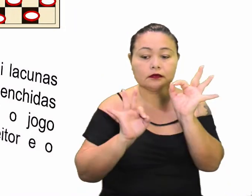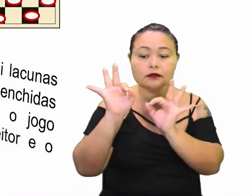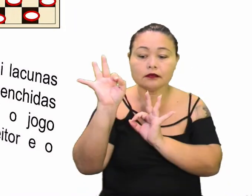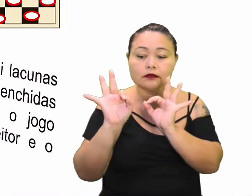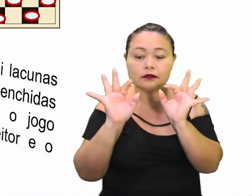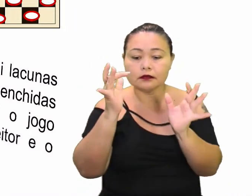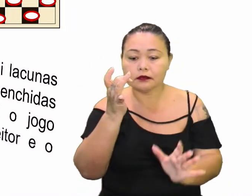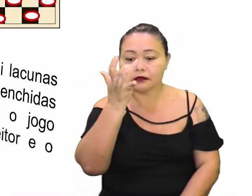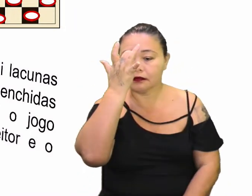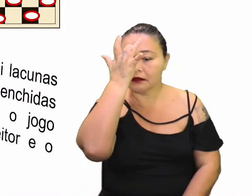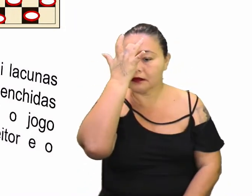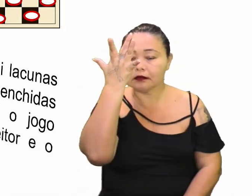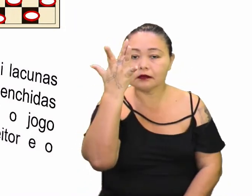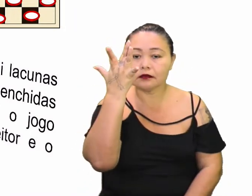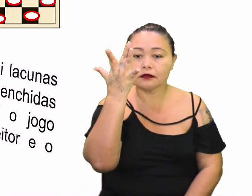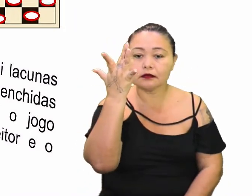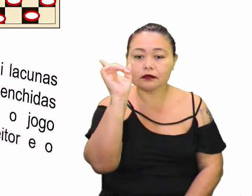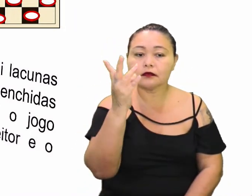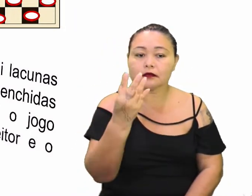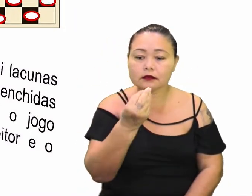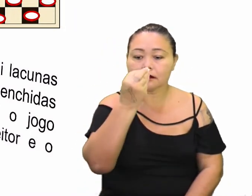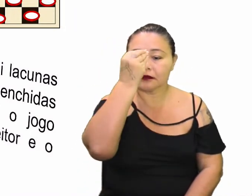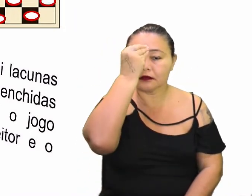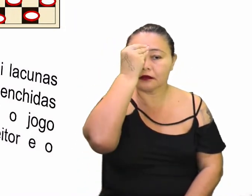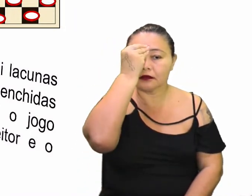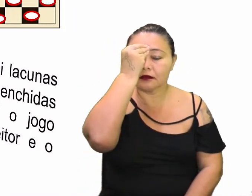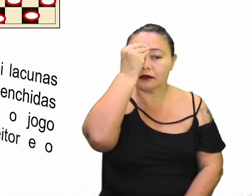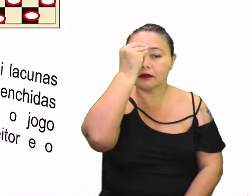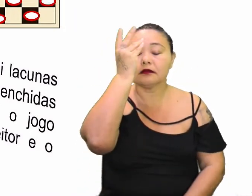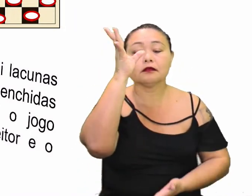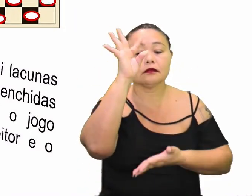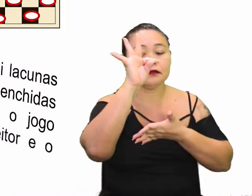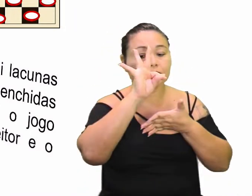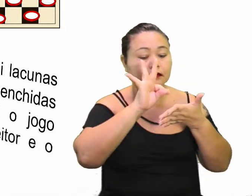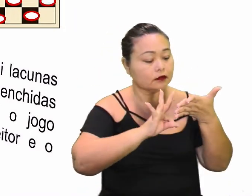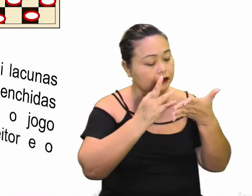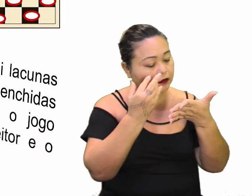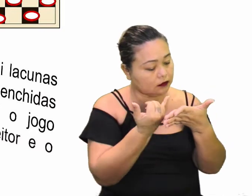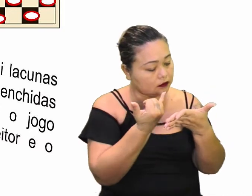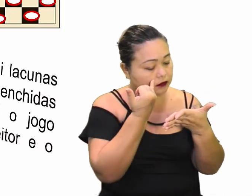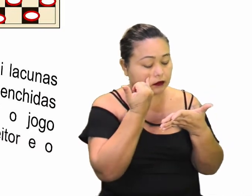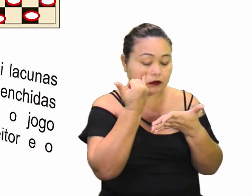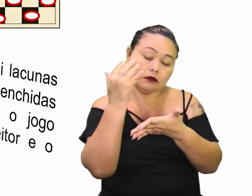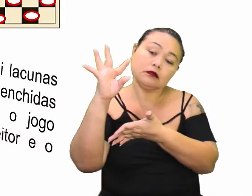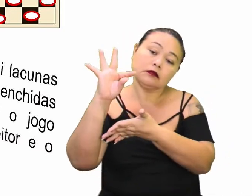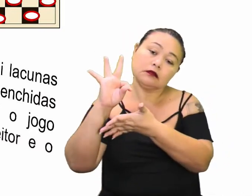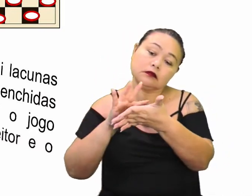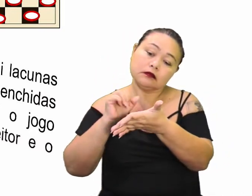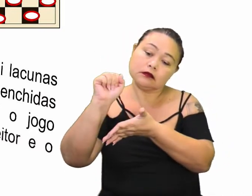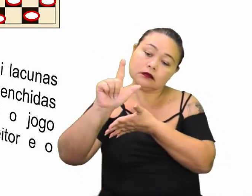universo comunitário e solidário mais colorido, amigável e ativo.